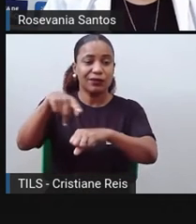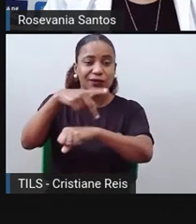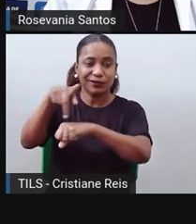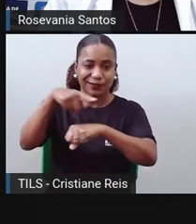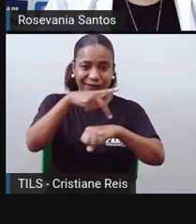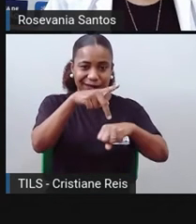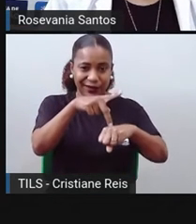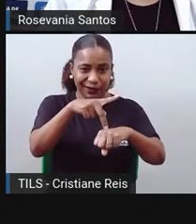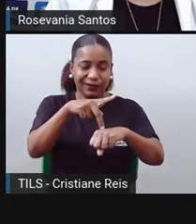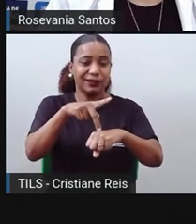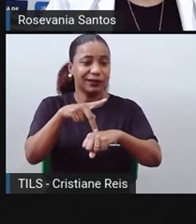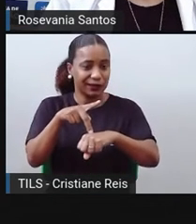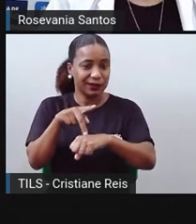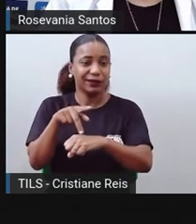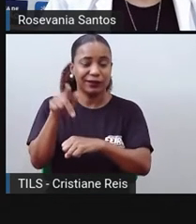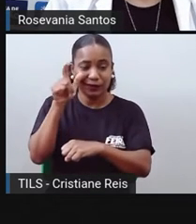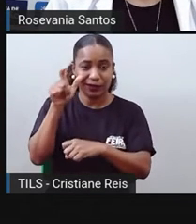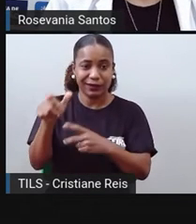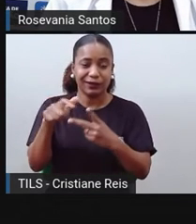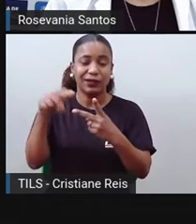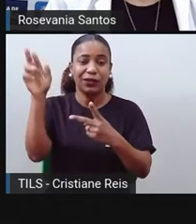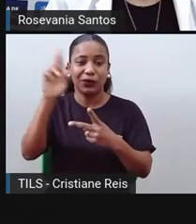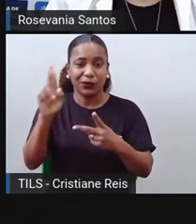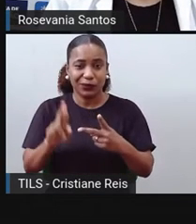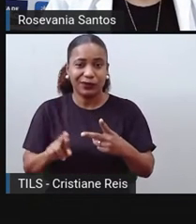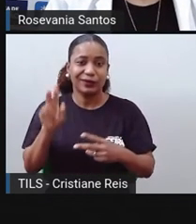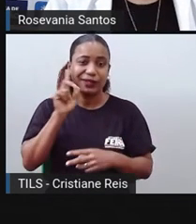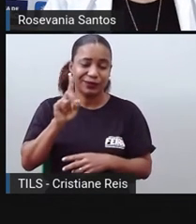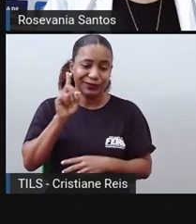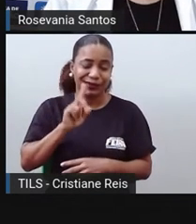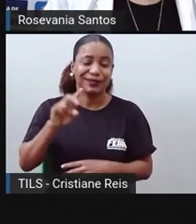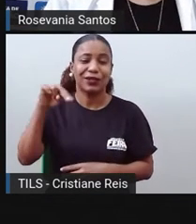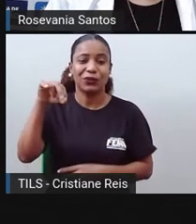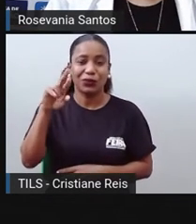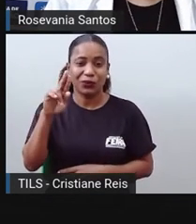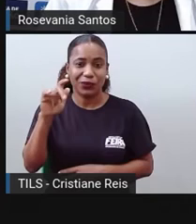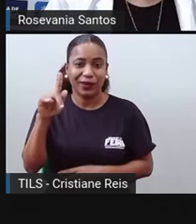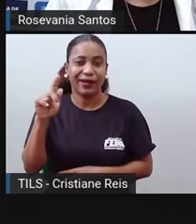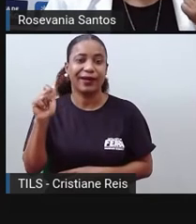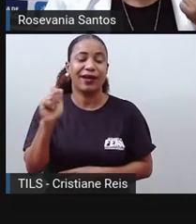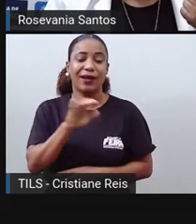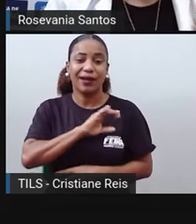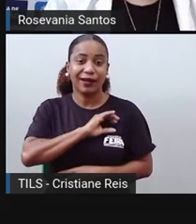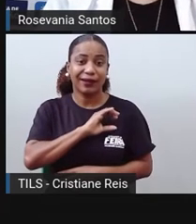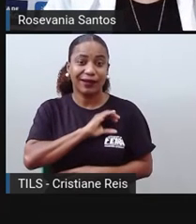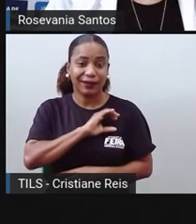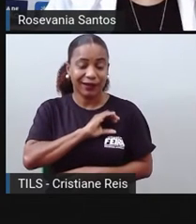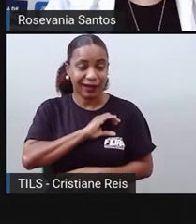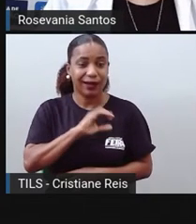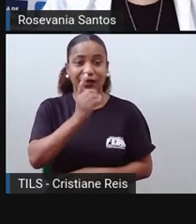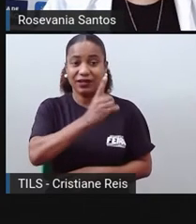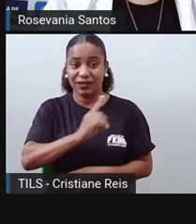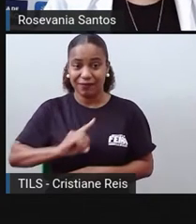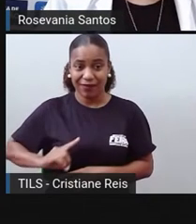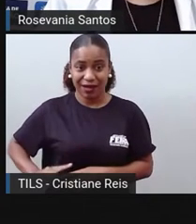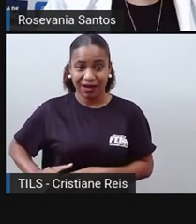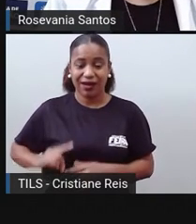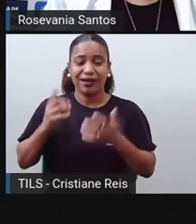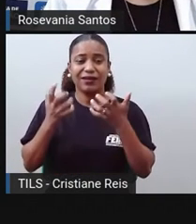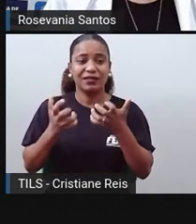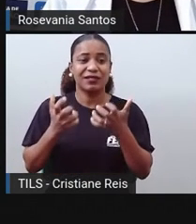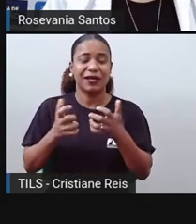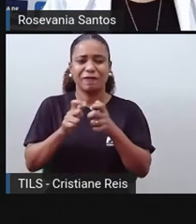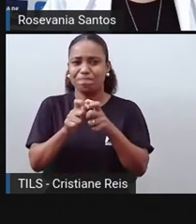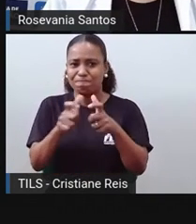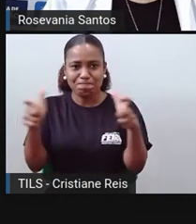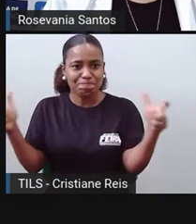região, a Rússia, Estados Unidos, a Noruega, o Canadá, a Dinamarca, eles estão reivindicando a ampliação dessas áreas,